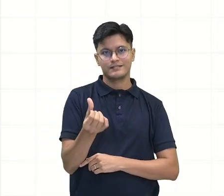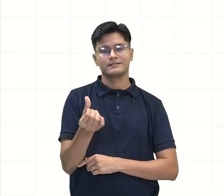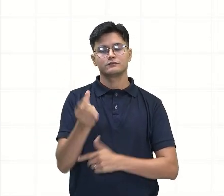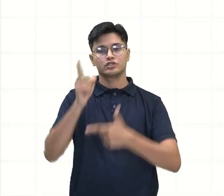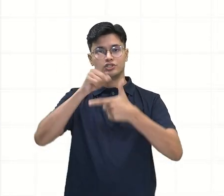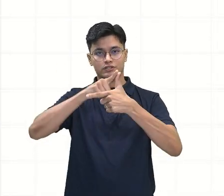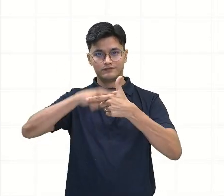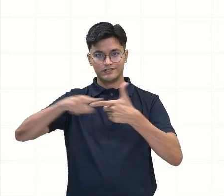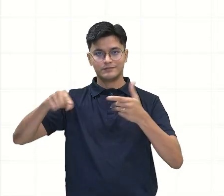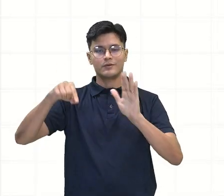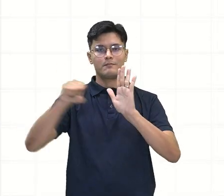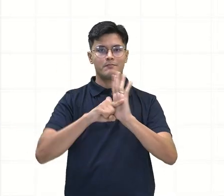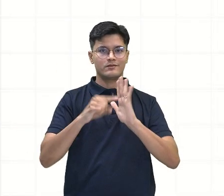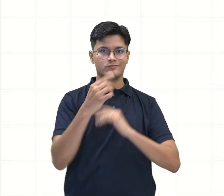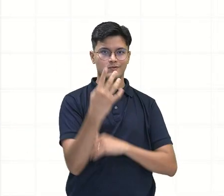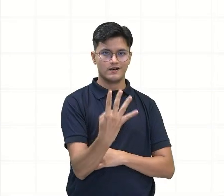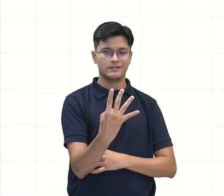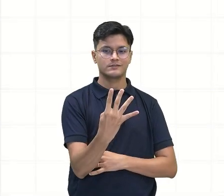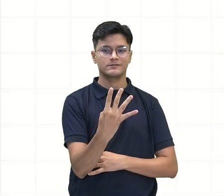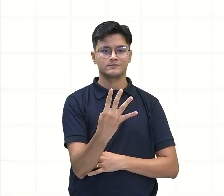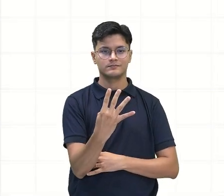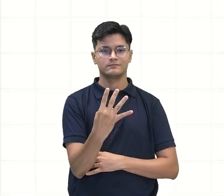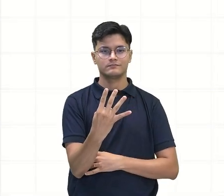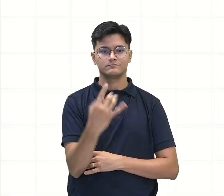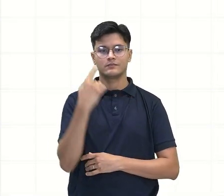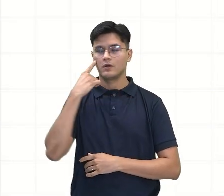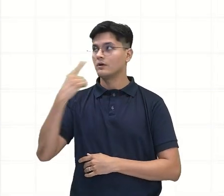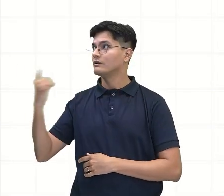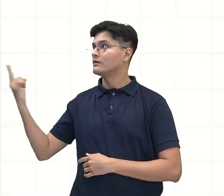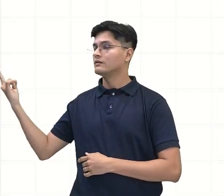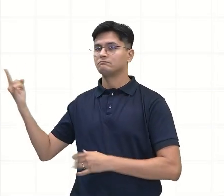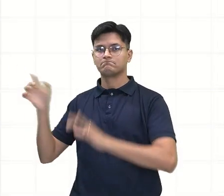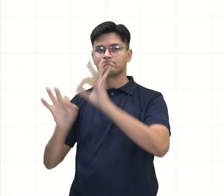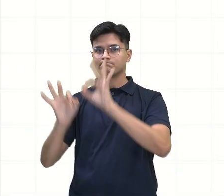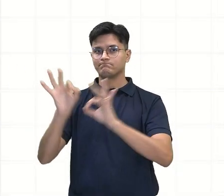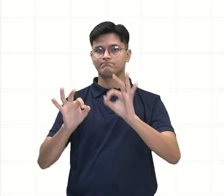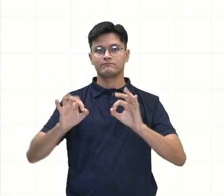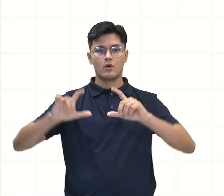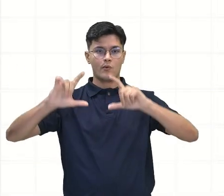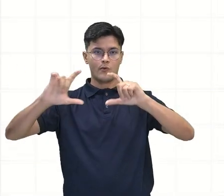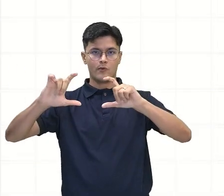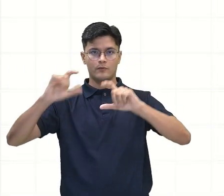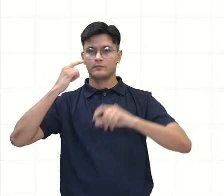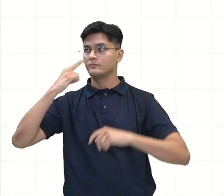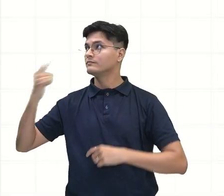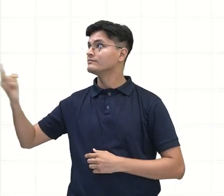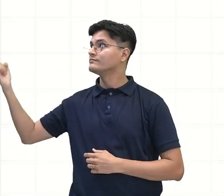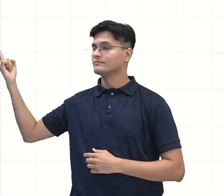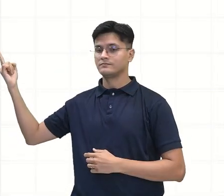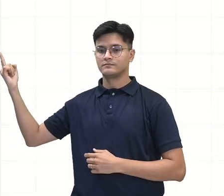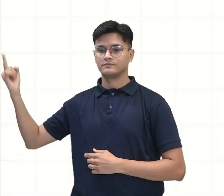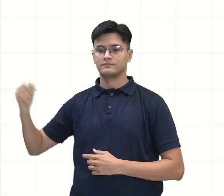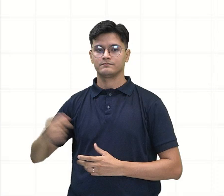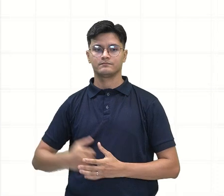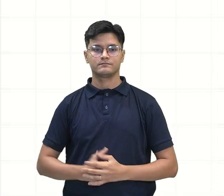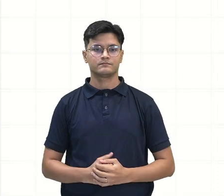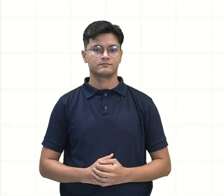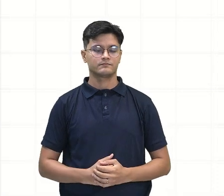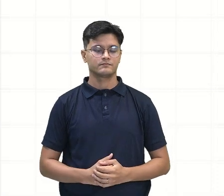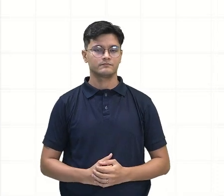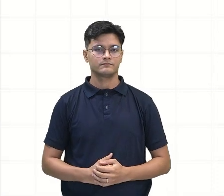dividido por menos 4. Vou colocar aqui entre parênteses só para não confundir o